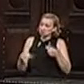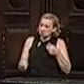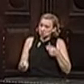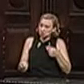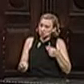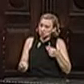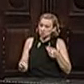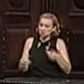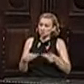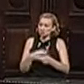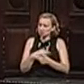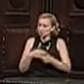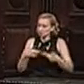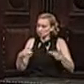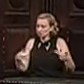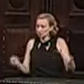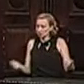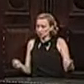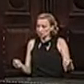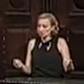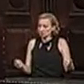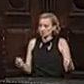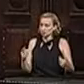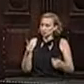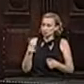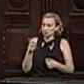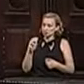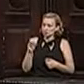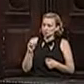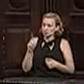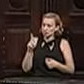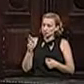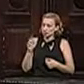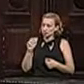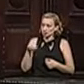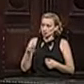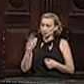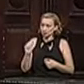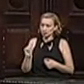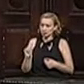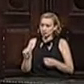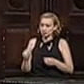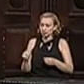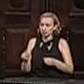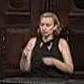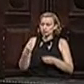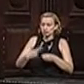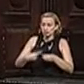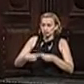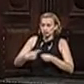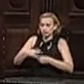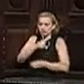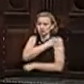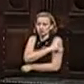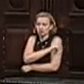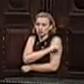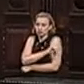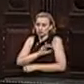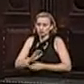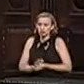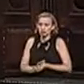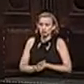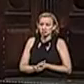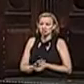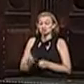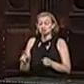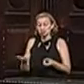iniciativas e diversos programas em todas as áreas do município do Rio de Janeiro. A mais visível e mais sensível hoje é a área da